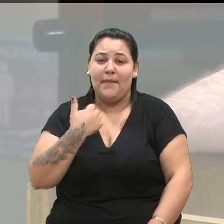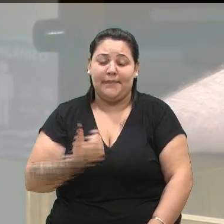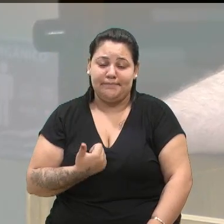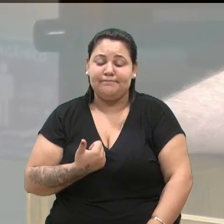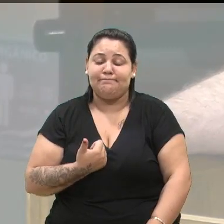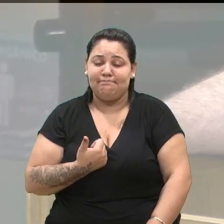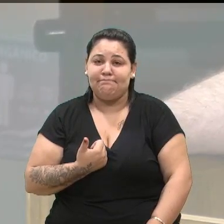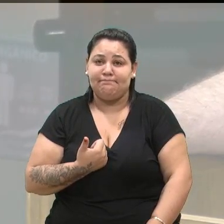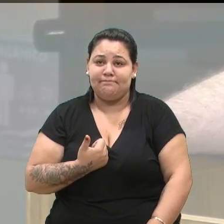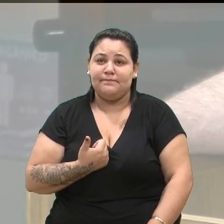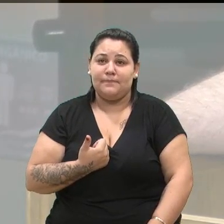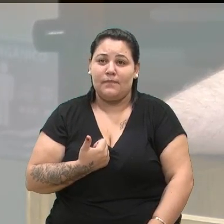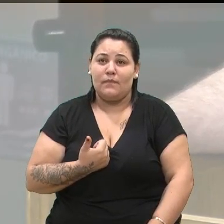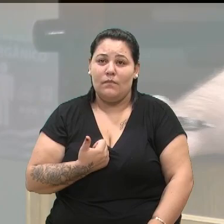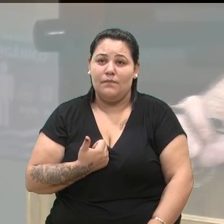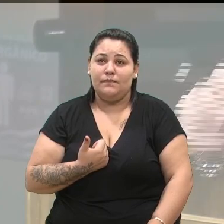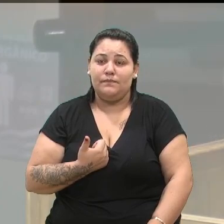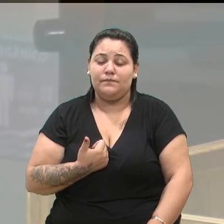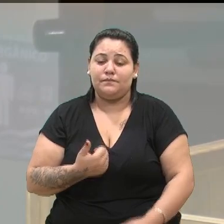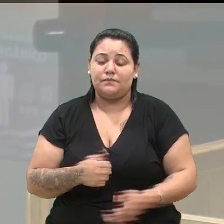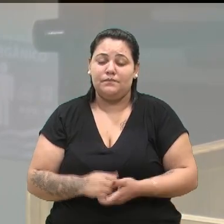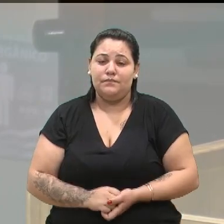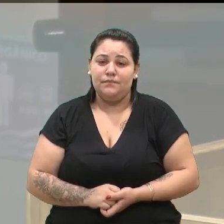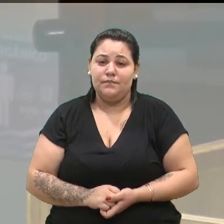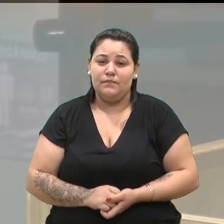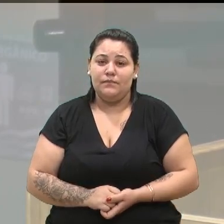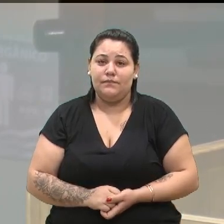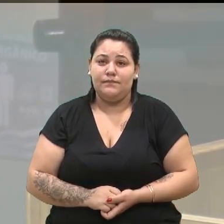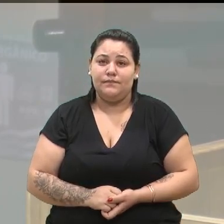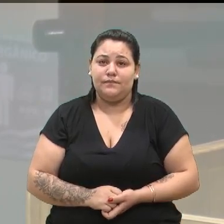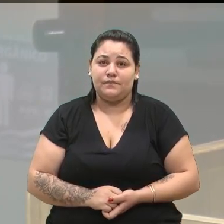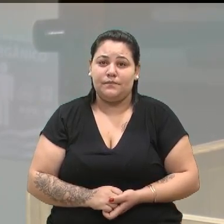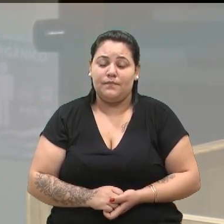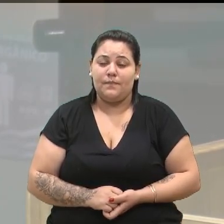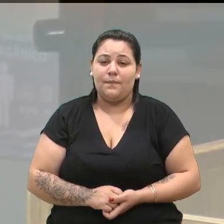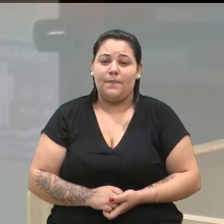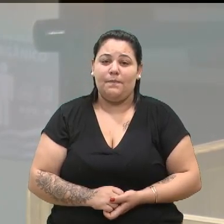Graças a Deus. Tá? Uma parte. E isso a gente